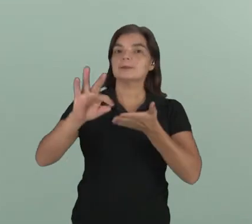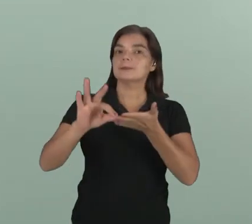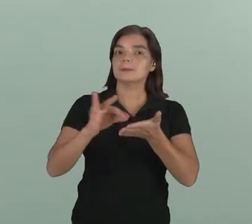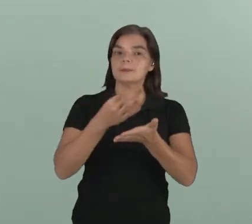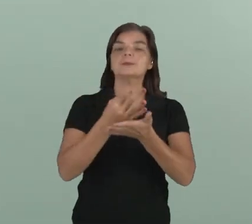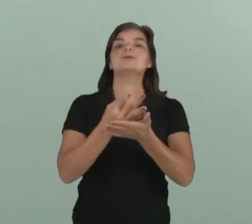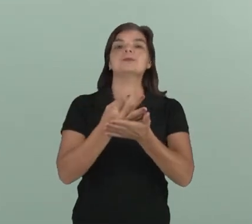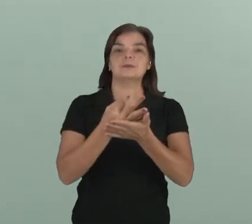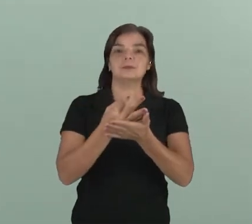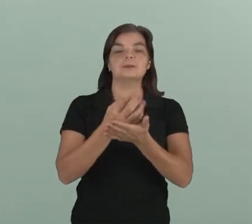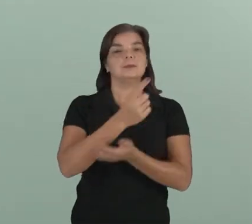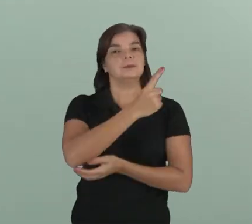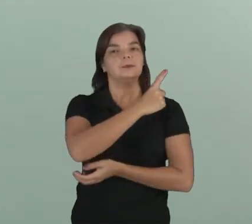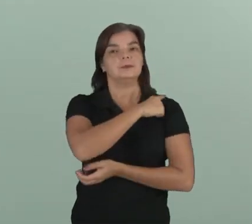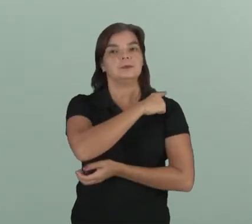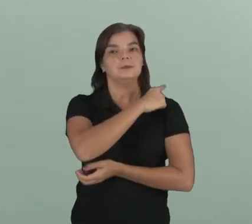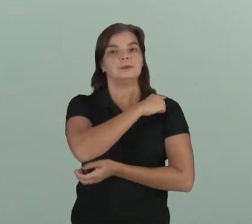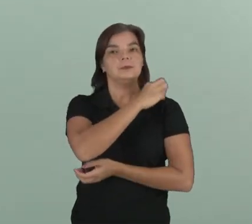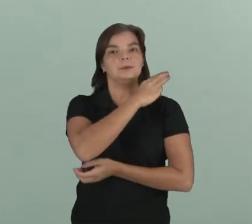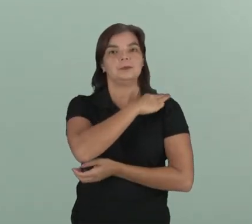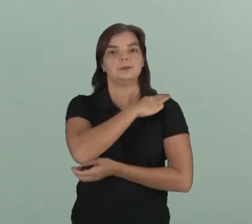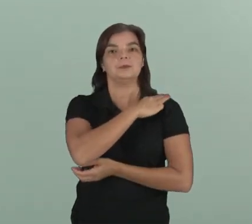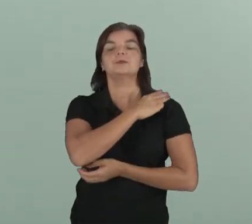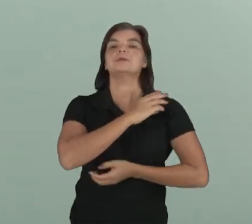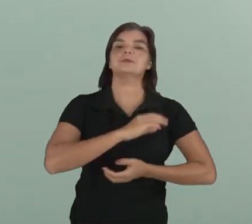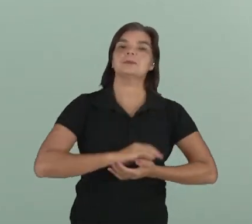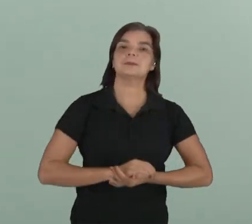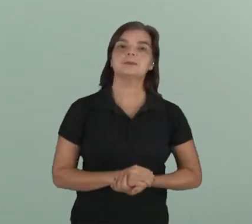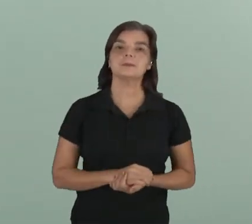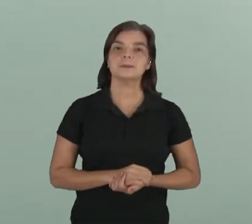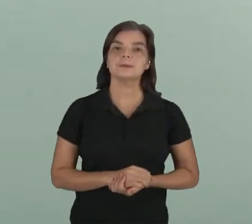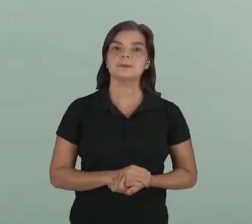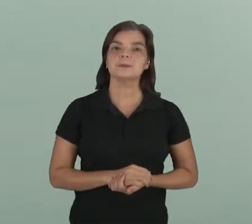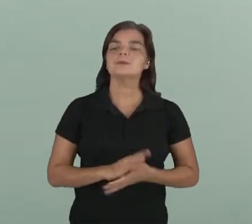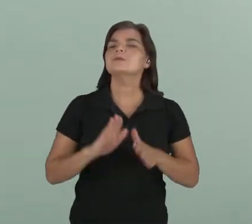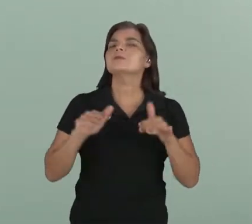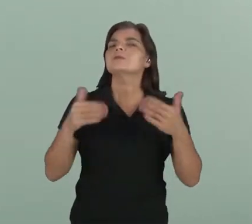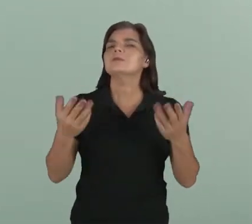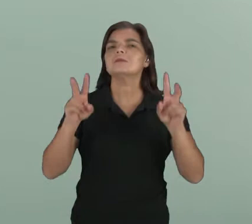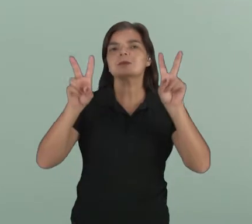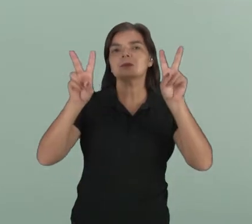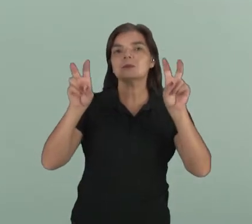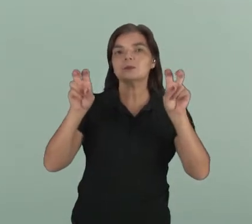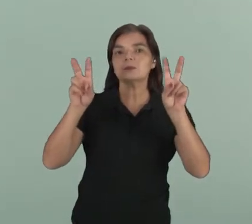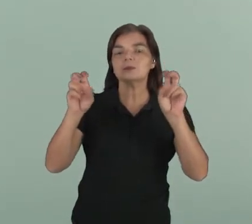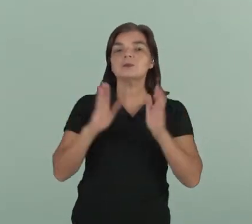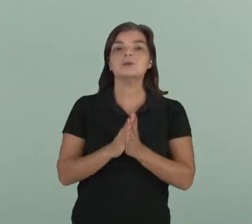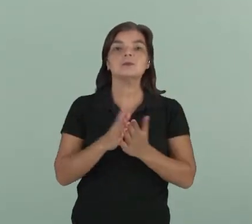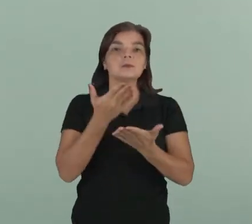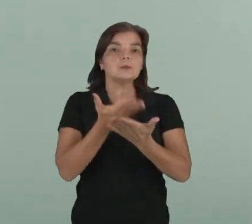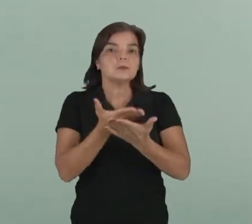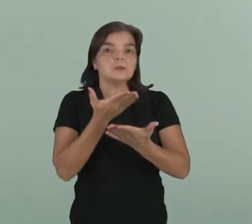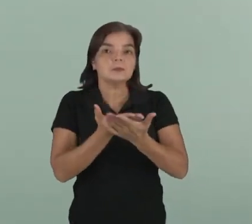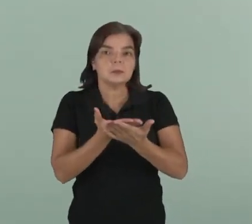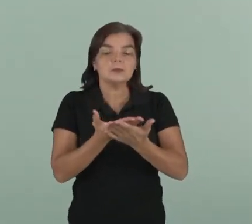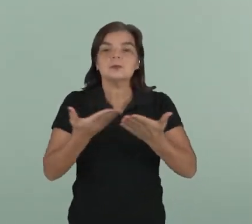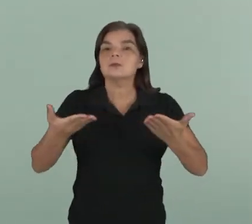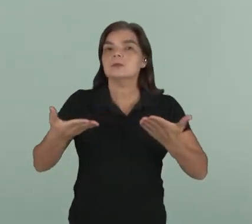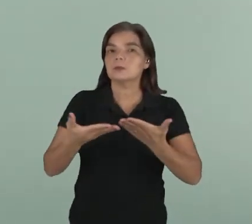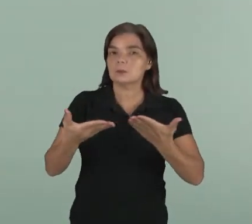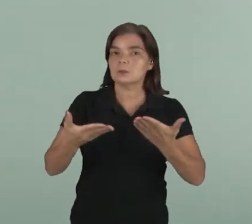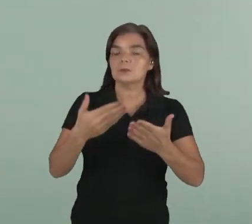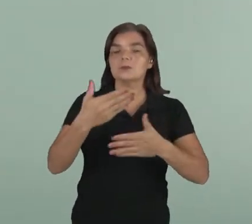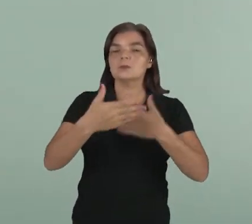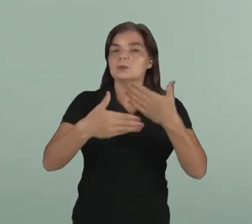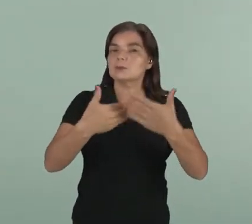devidamente matriculados na primeira série do ensino médio. E qual o tema que nós iremos desenvolver